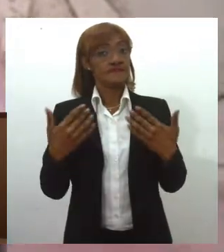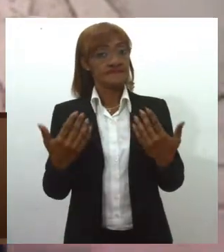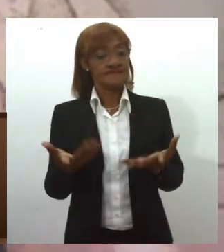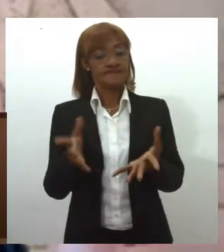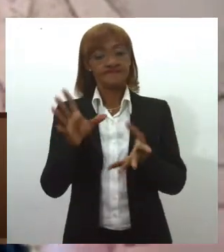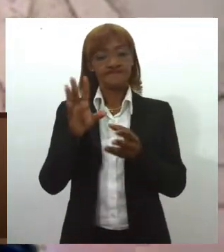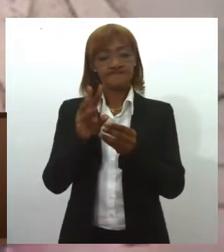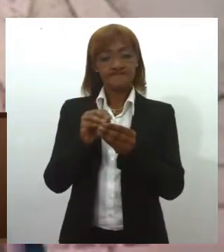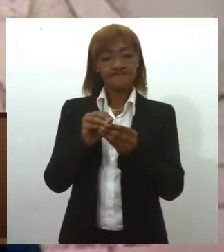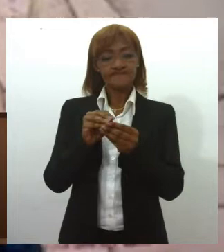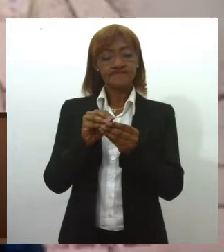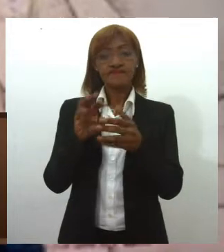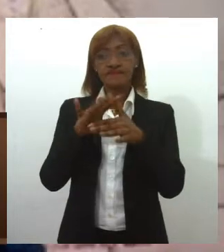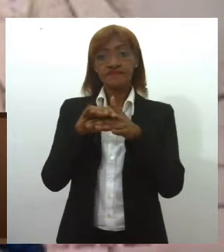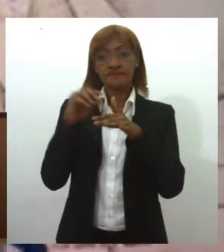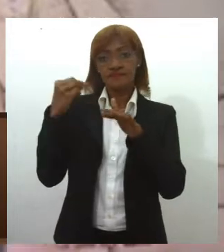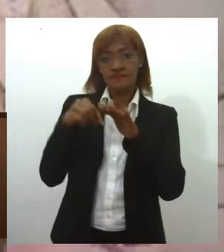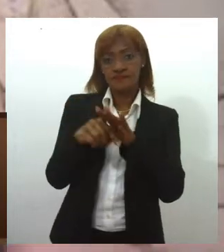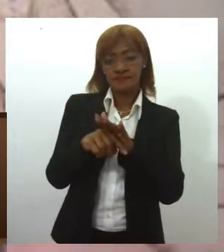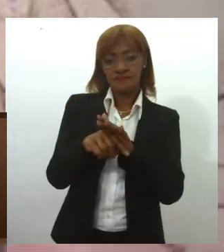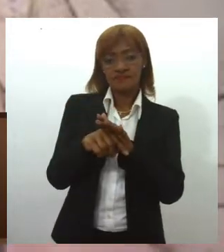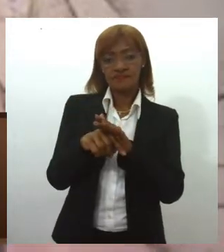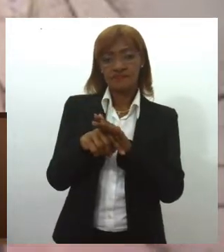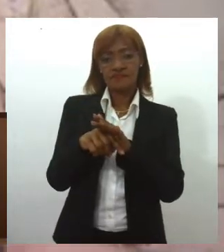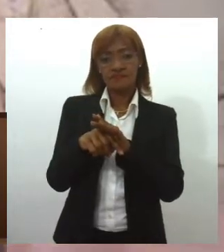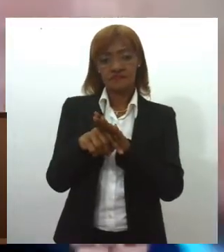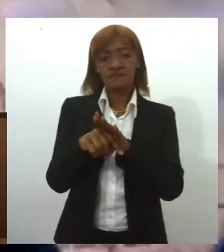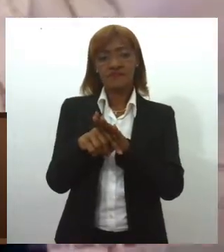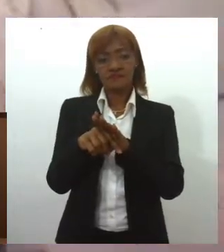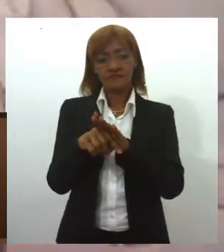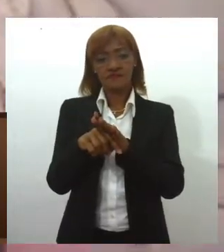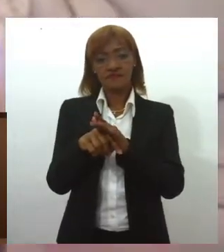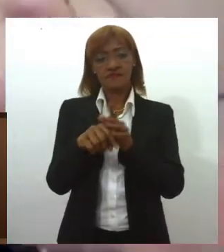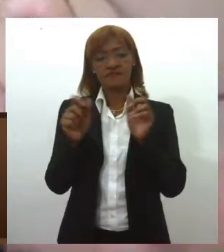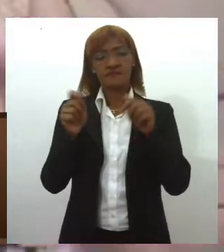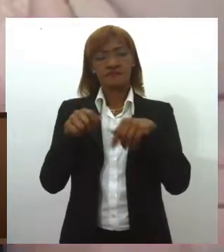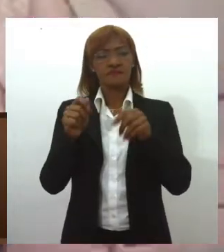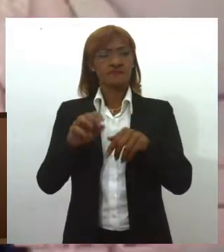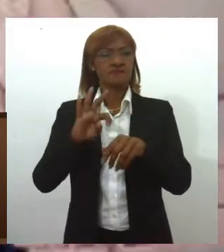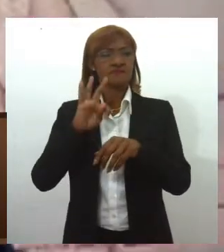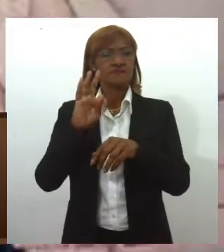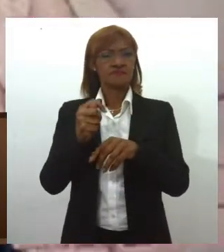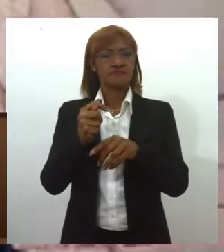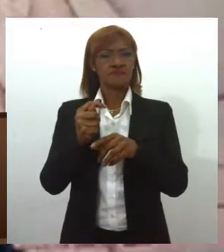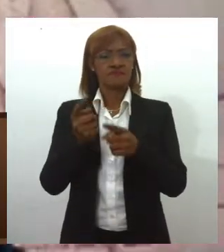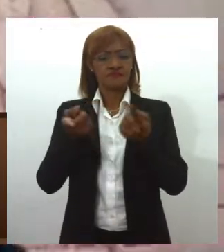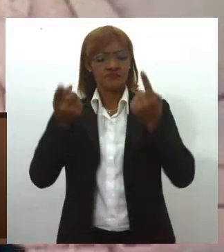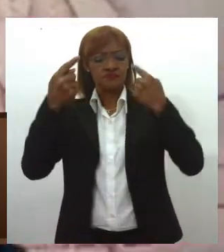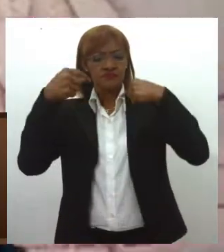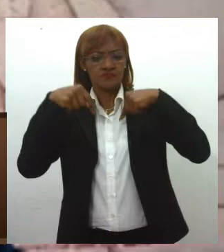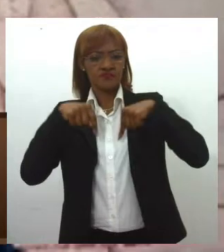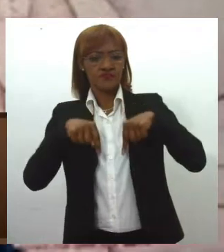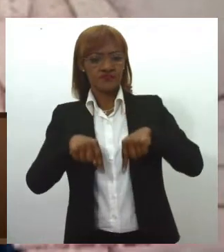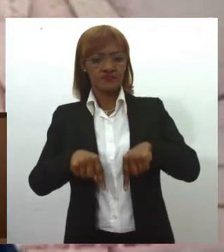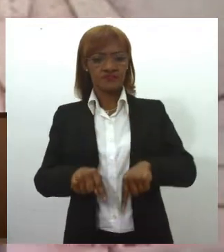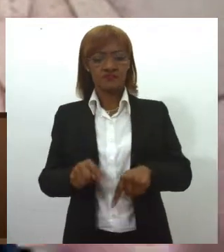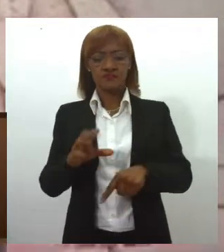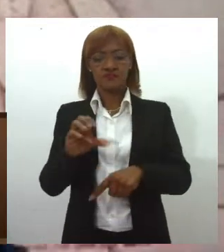doença avançada pode ser avançada para todos os órgãos, isso infelizmente não tem